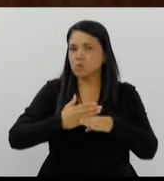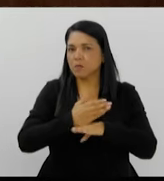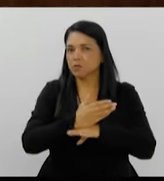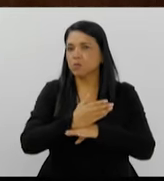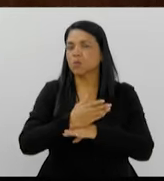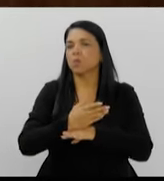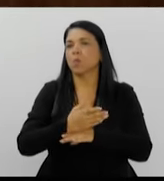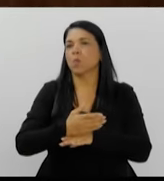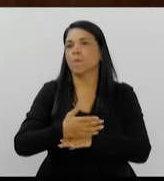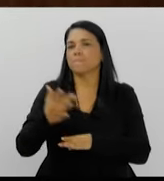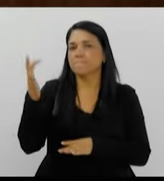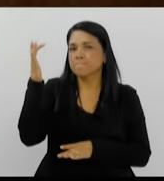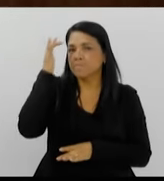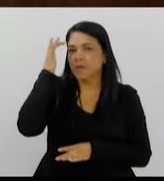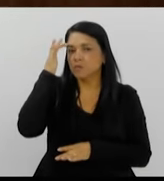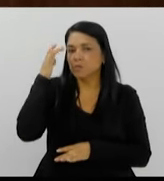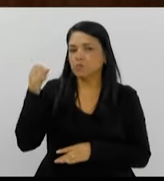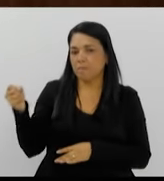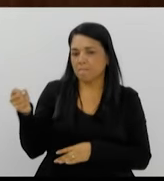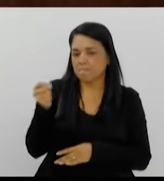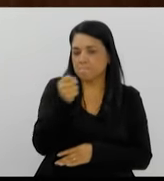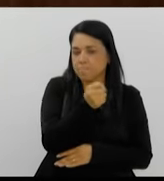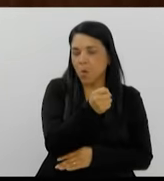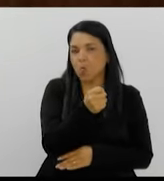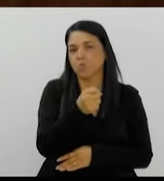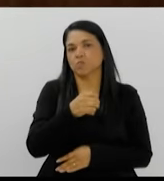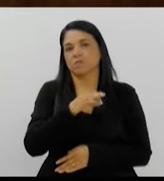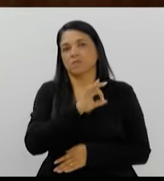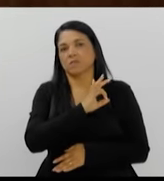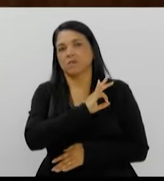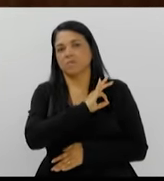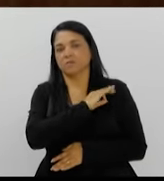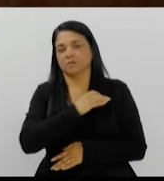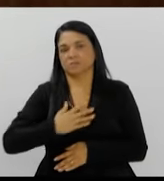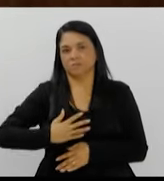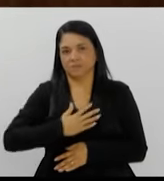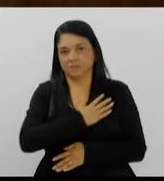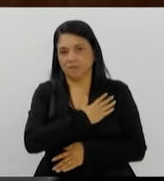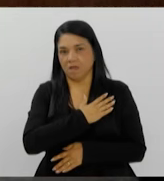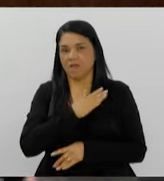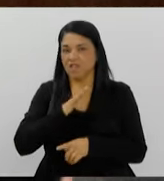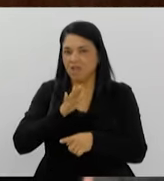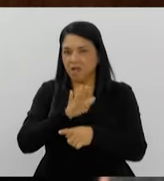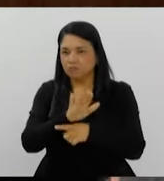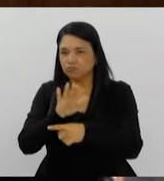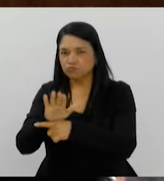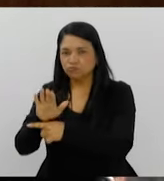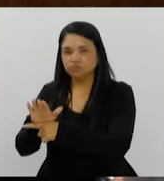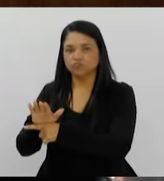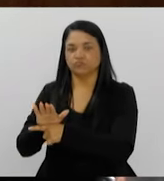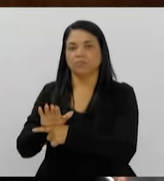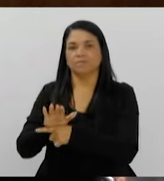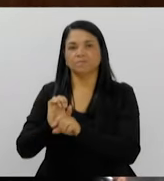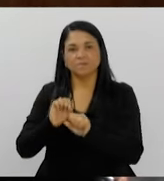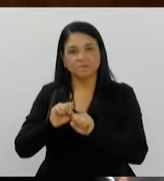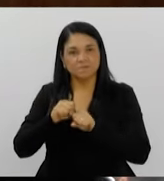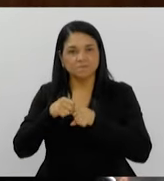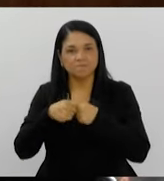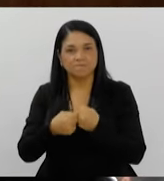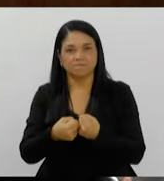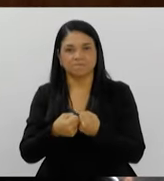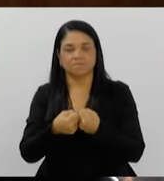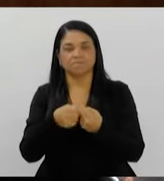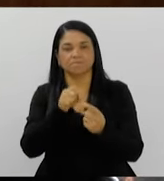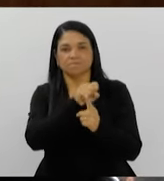ingressarem nos quadros da Polícia Militar do Estado do Rio de Janeiro e colaborarem diretamente para a defesa